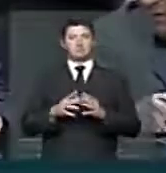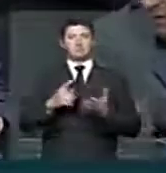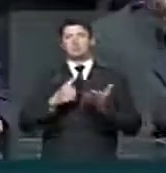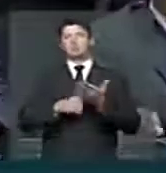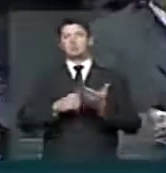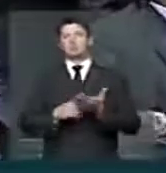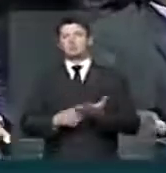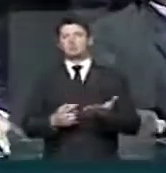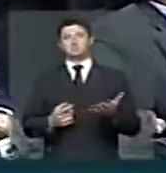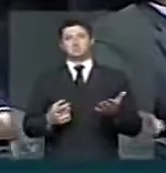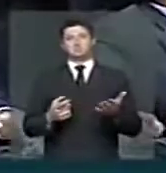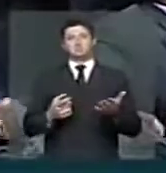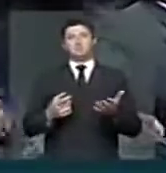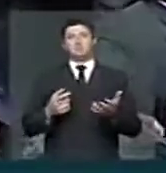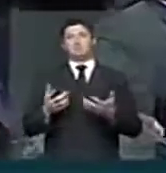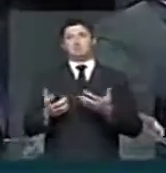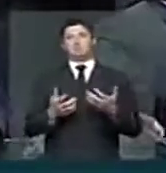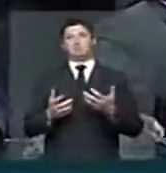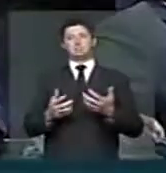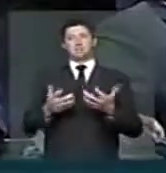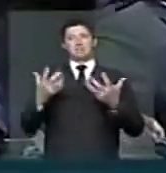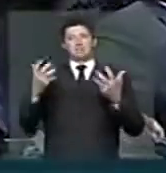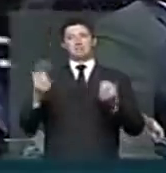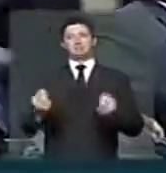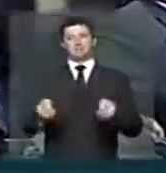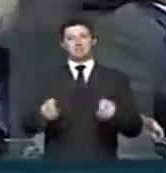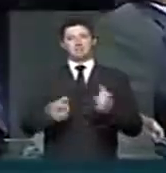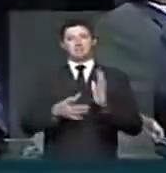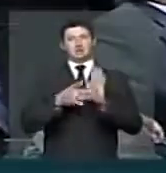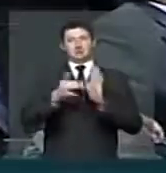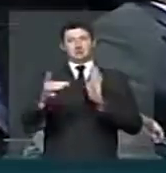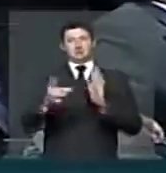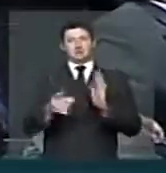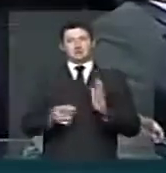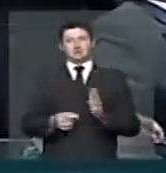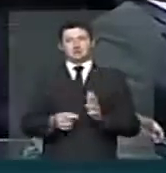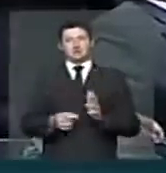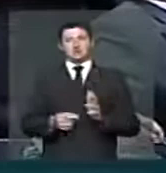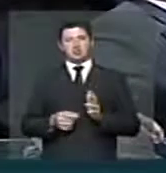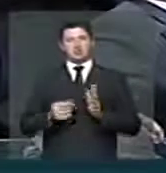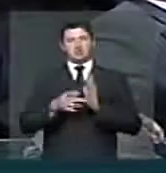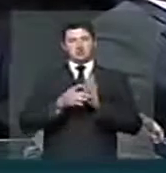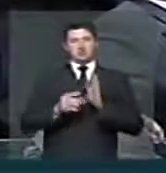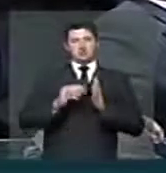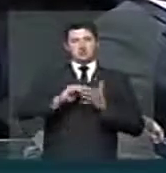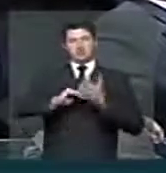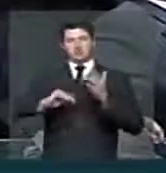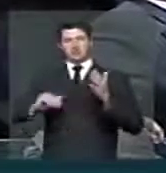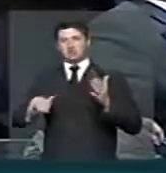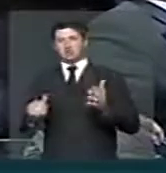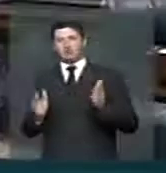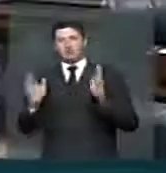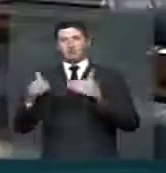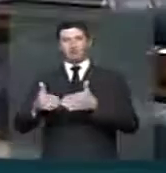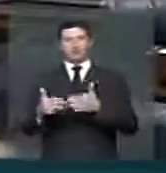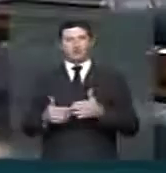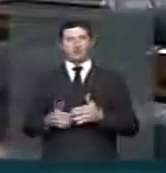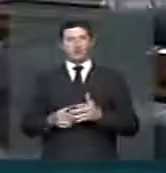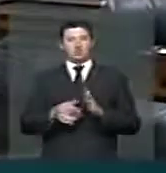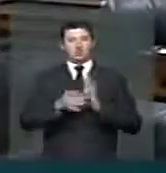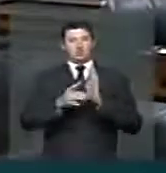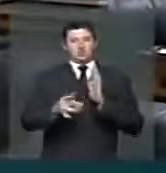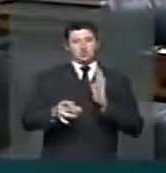acordos, sobre aceitação de destaques, destaque que retira o tal fórum, destaque